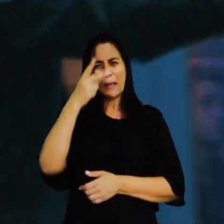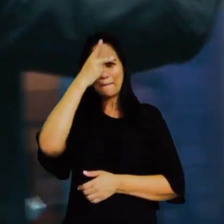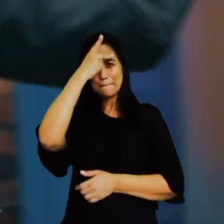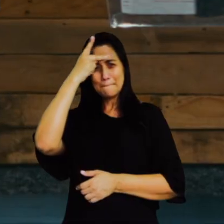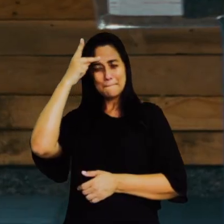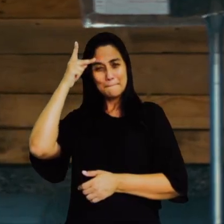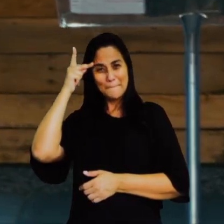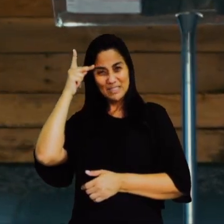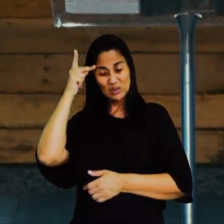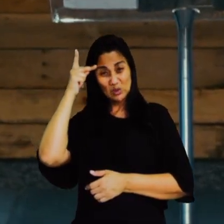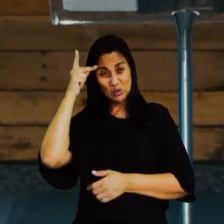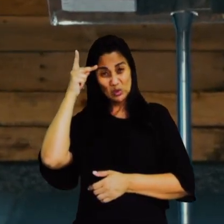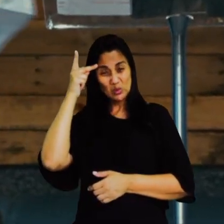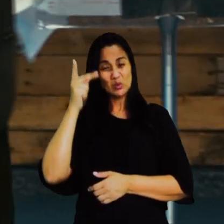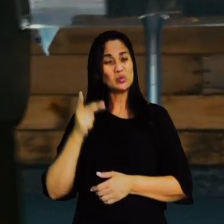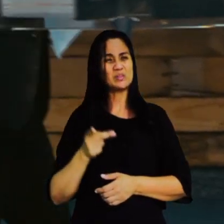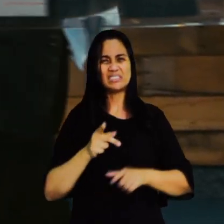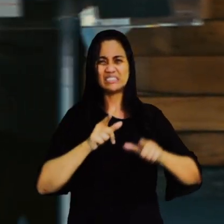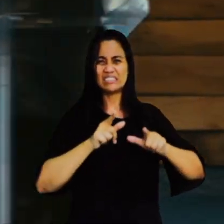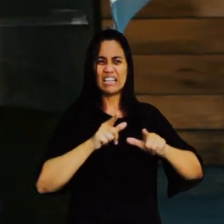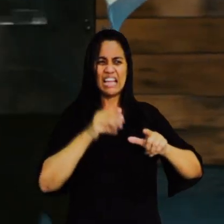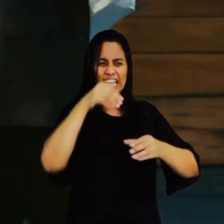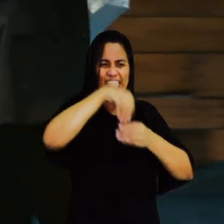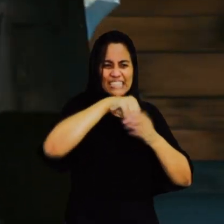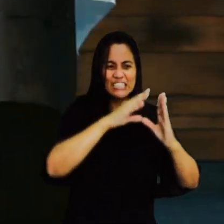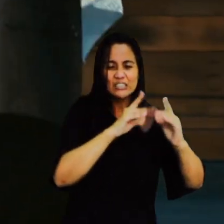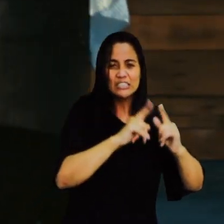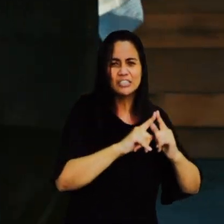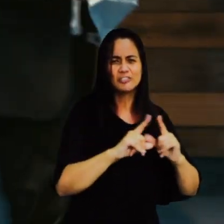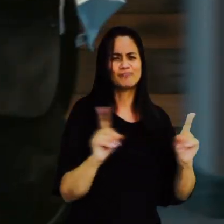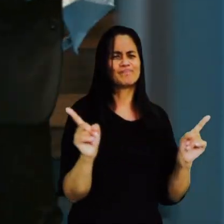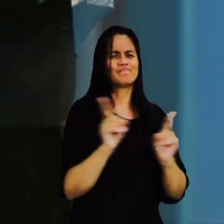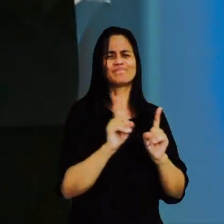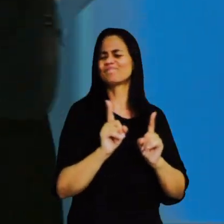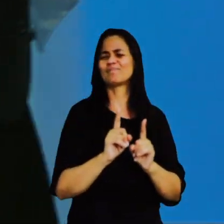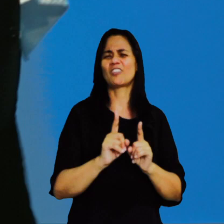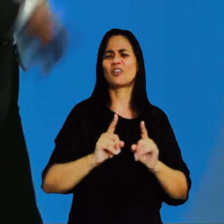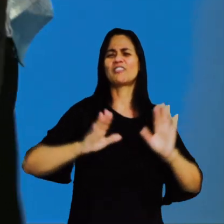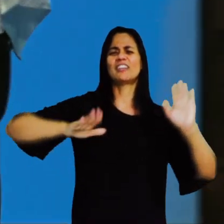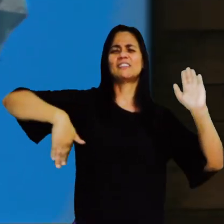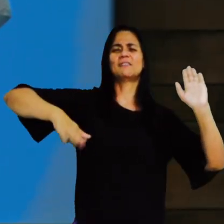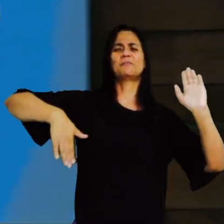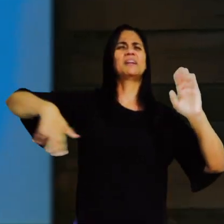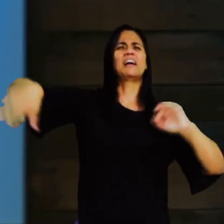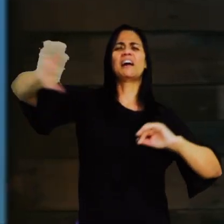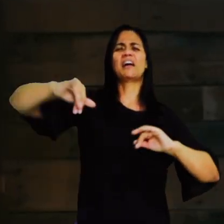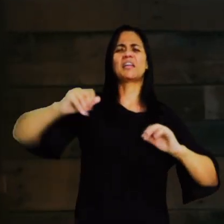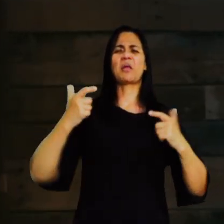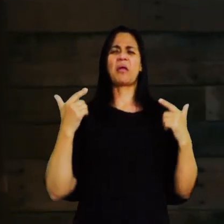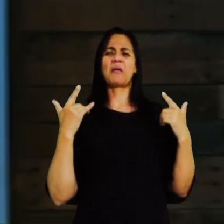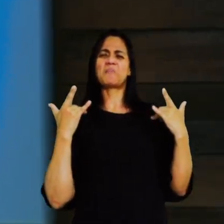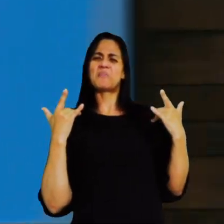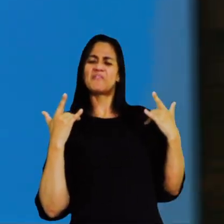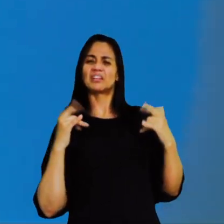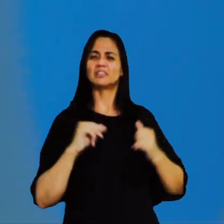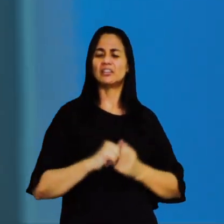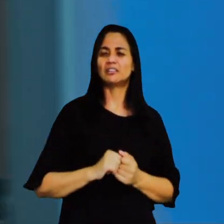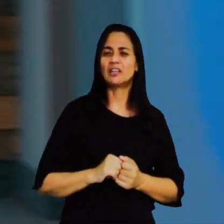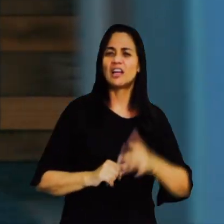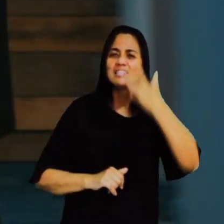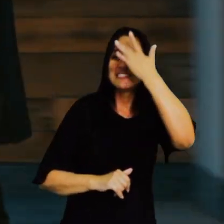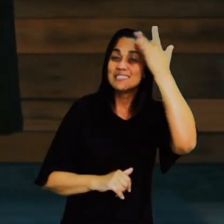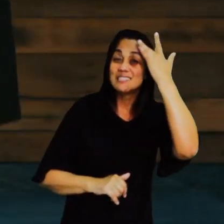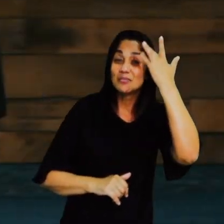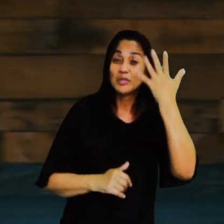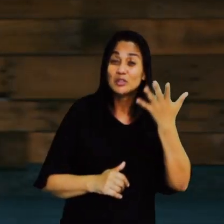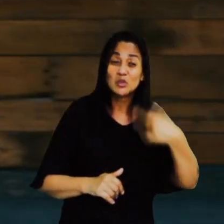praia, está aí não sei aonde. Falei, pô, Senhor, eu queria ser assim também. Esse povo não vai para o céu também? Esse pessoal que leva de barriga